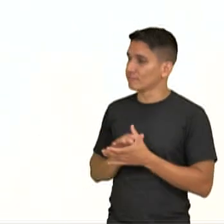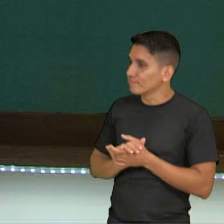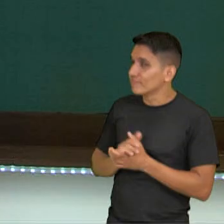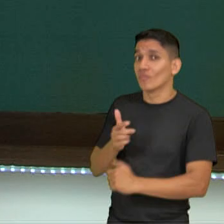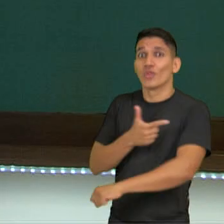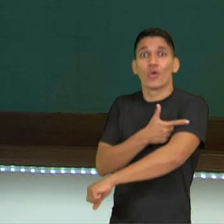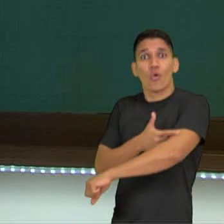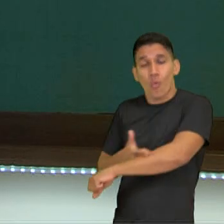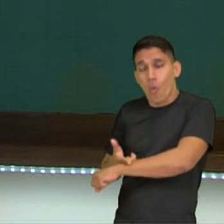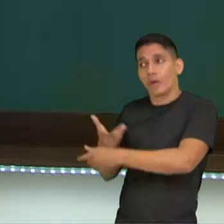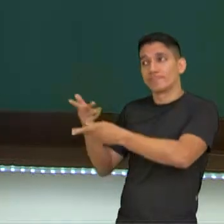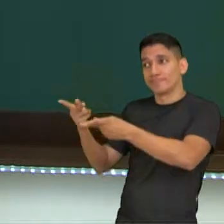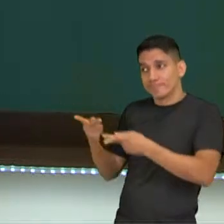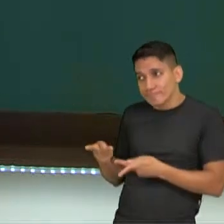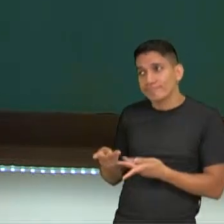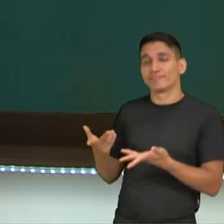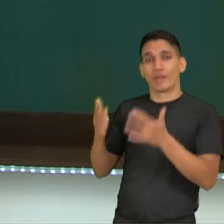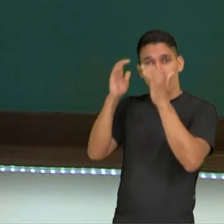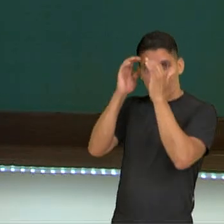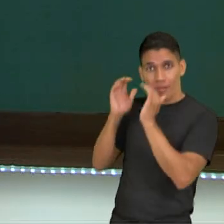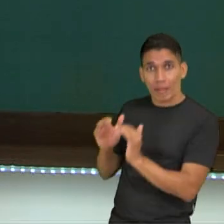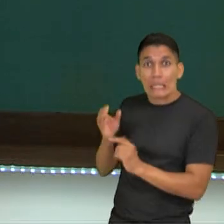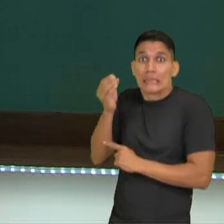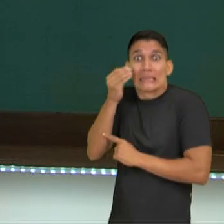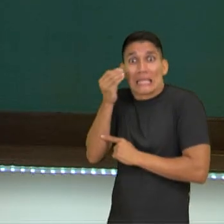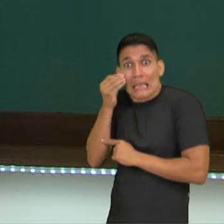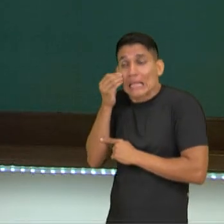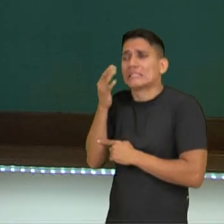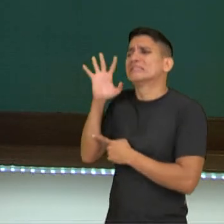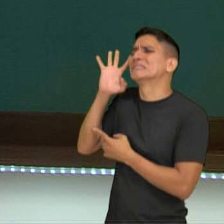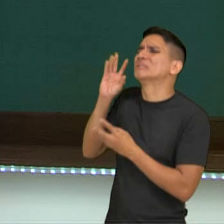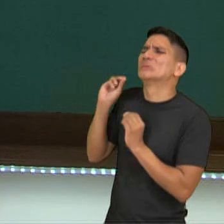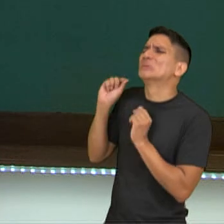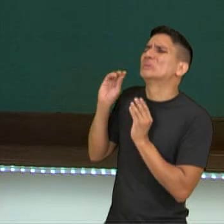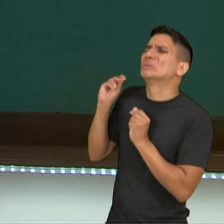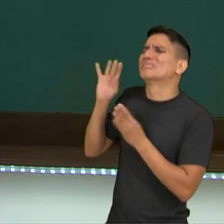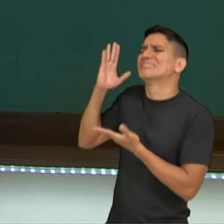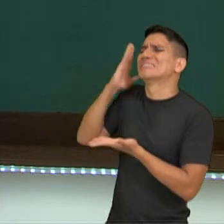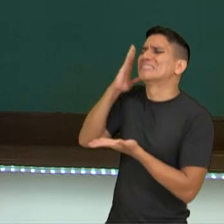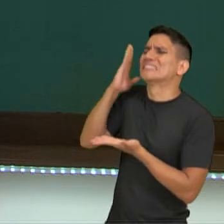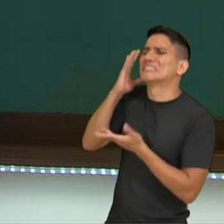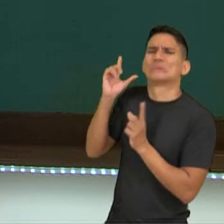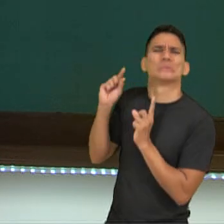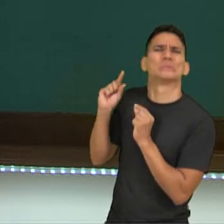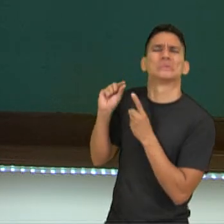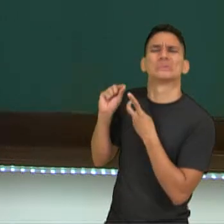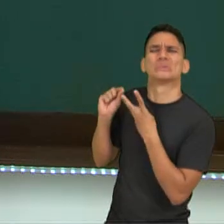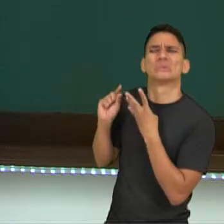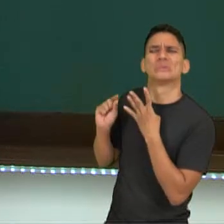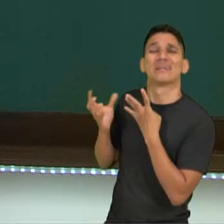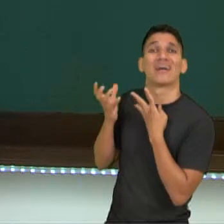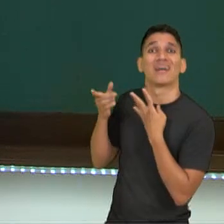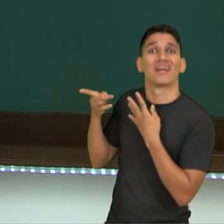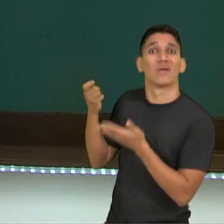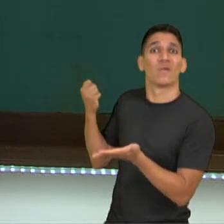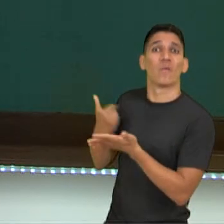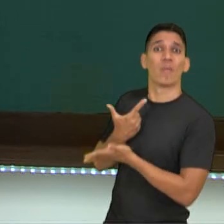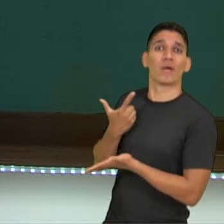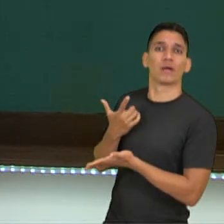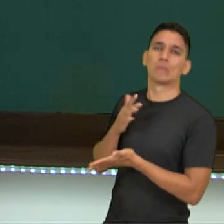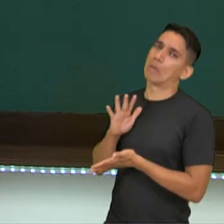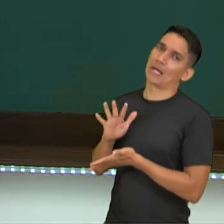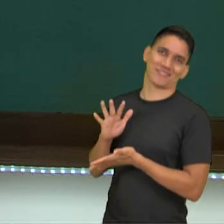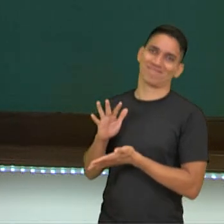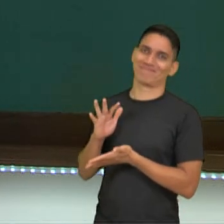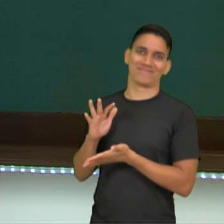cordial, né? Trata ele com respeito, ainda tenta, né, entender ali o que exatamente ele quer comprar. Né? Mas a